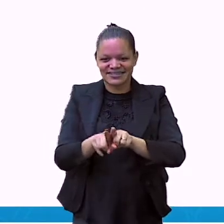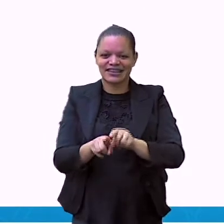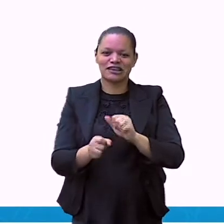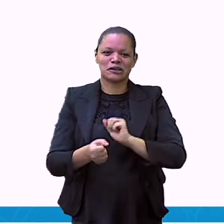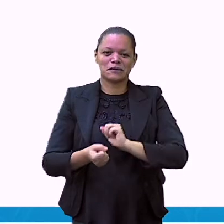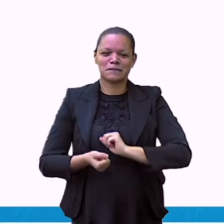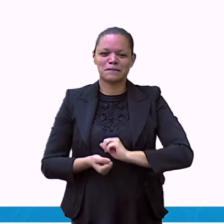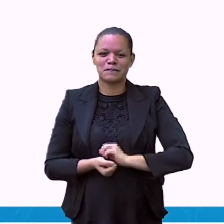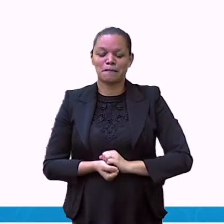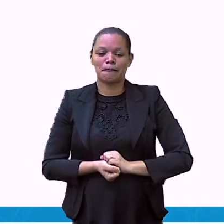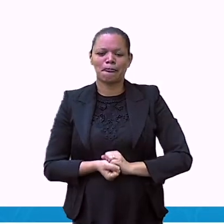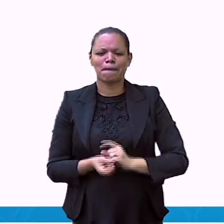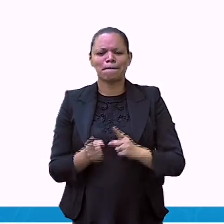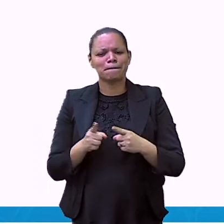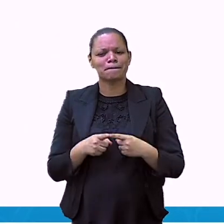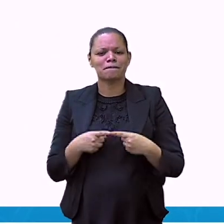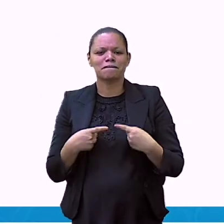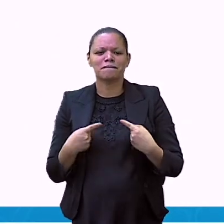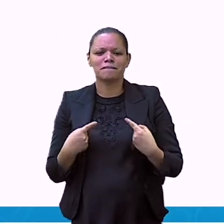o quê?